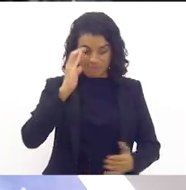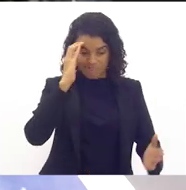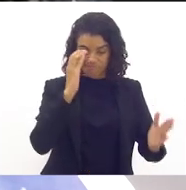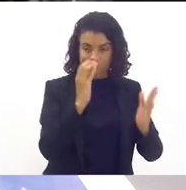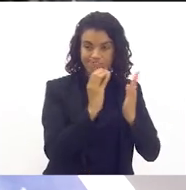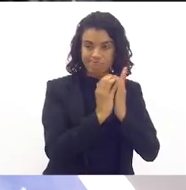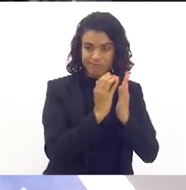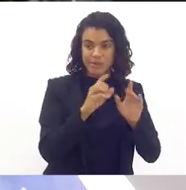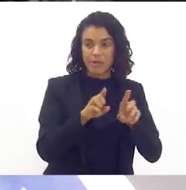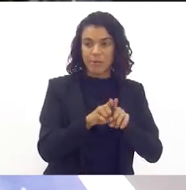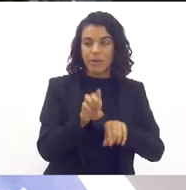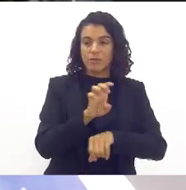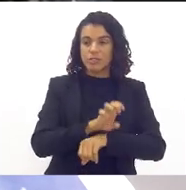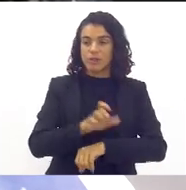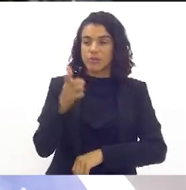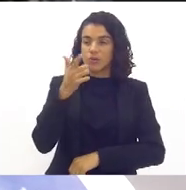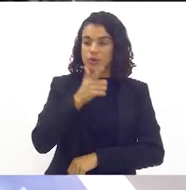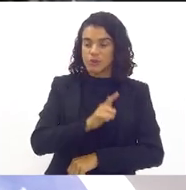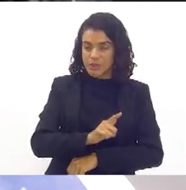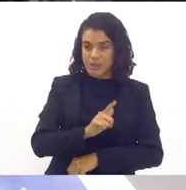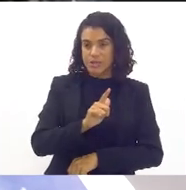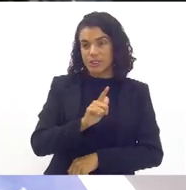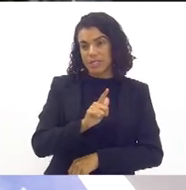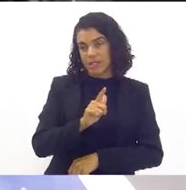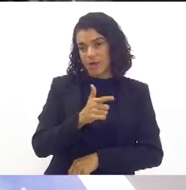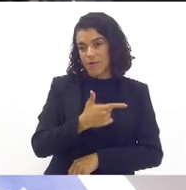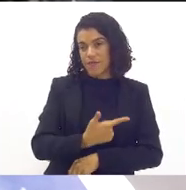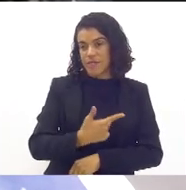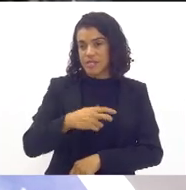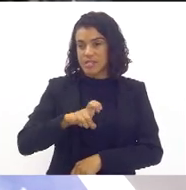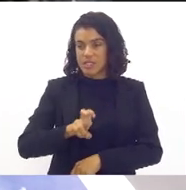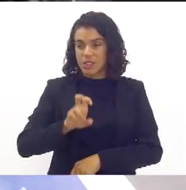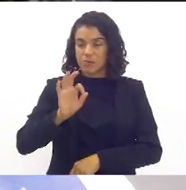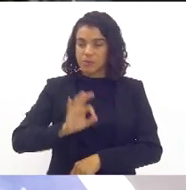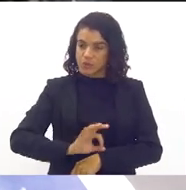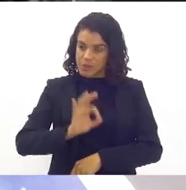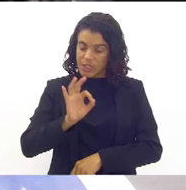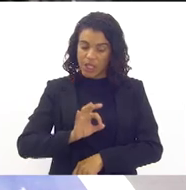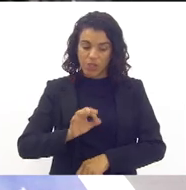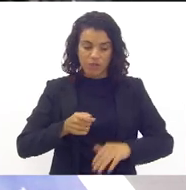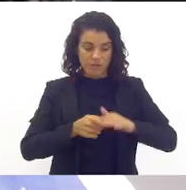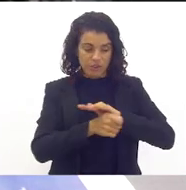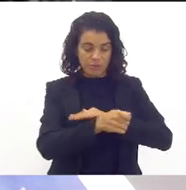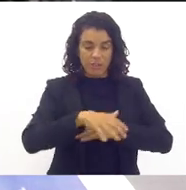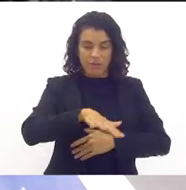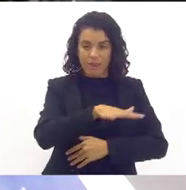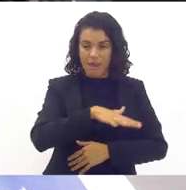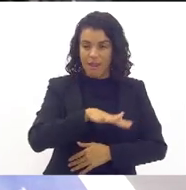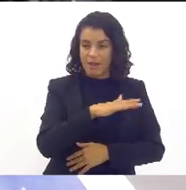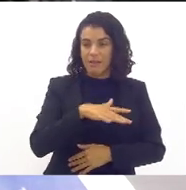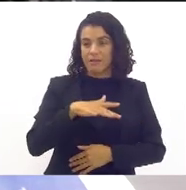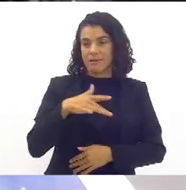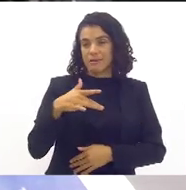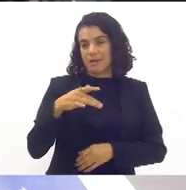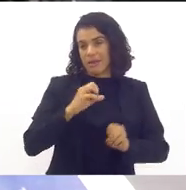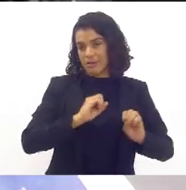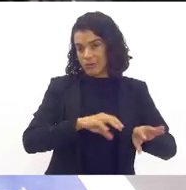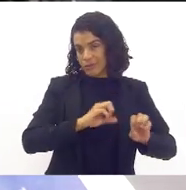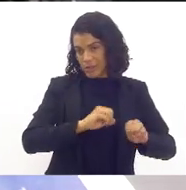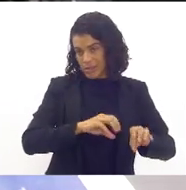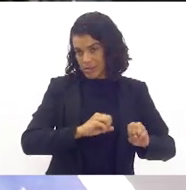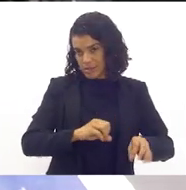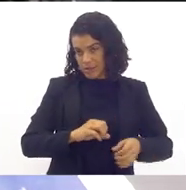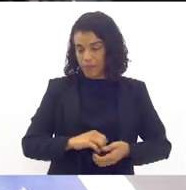para que o Estado consiga atingir os 25% com educação? Vão ter que ser despesas empenhadas e